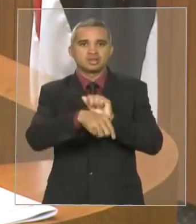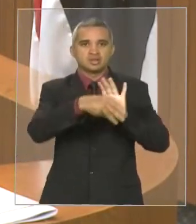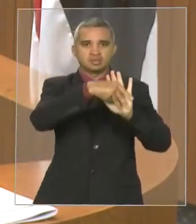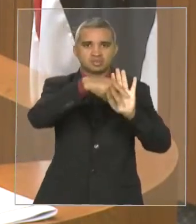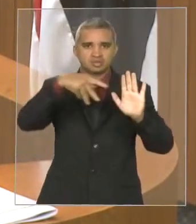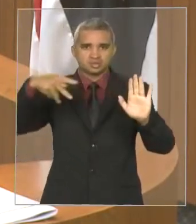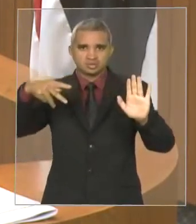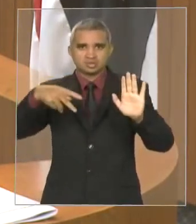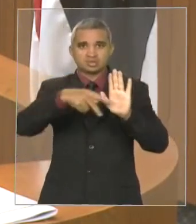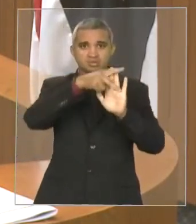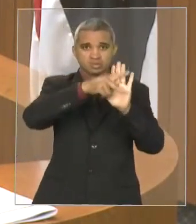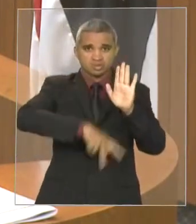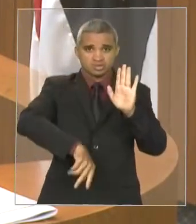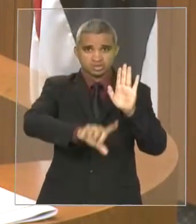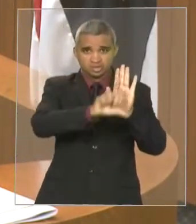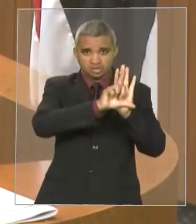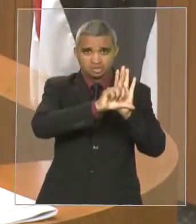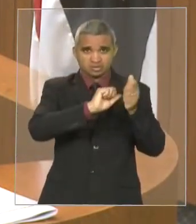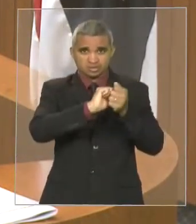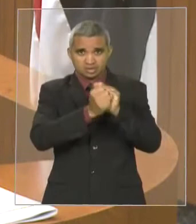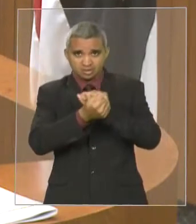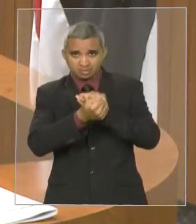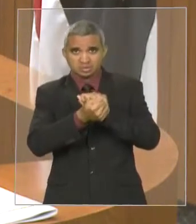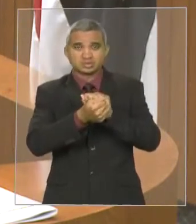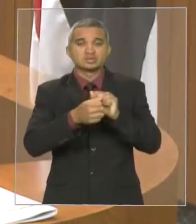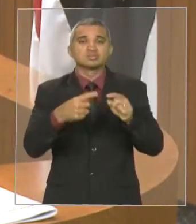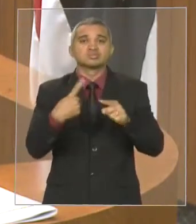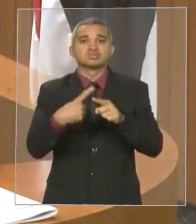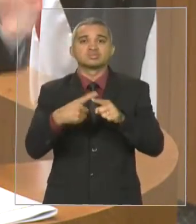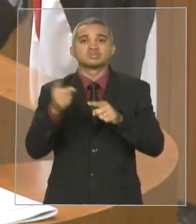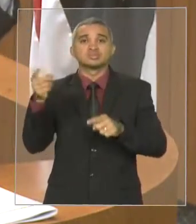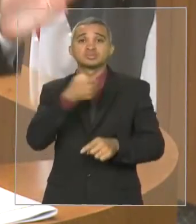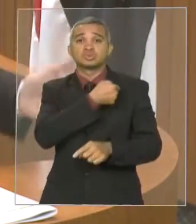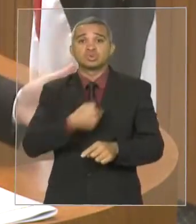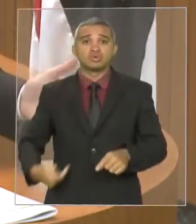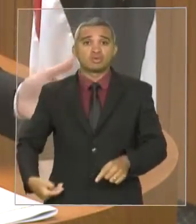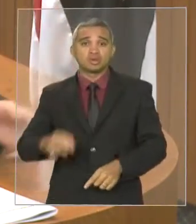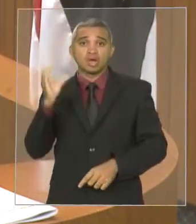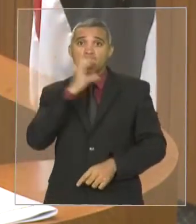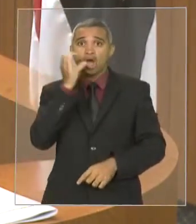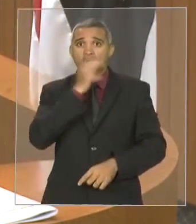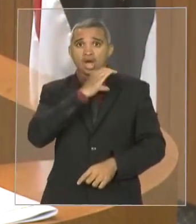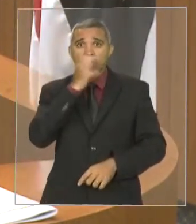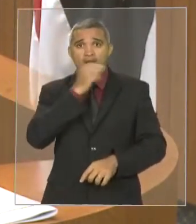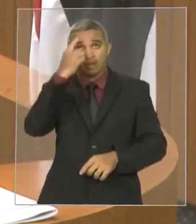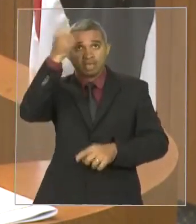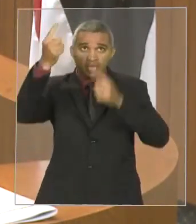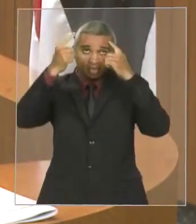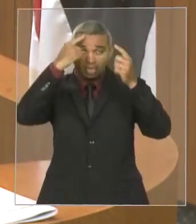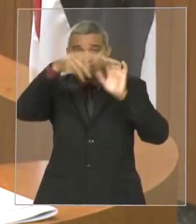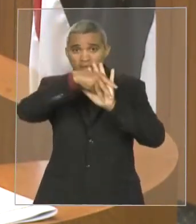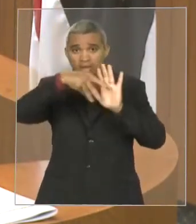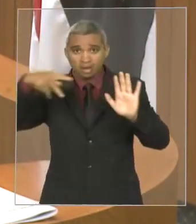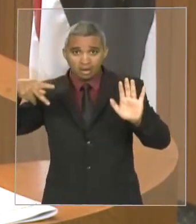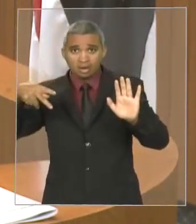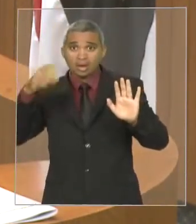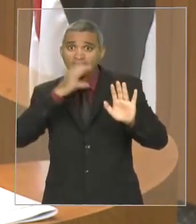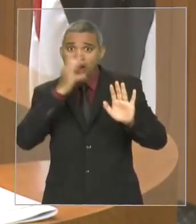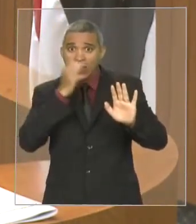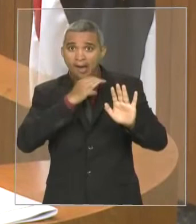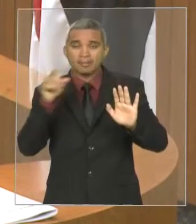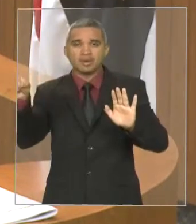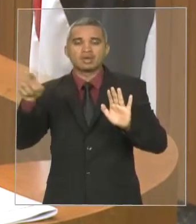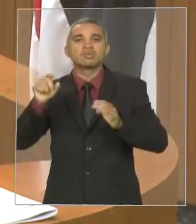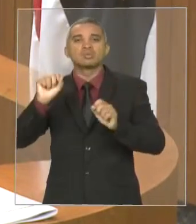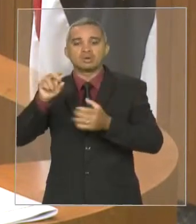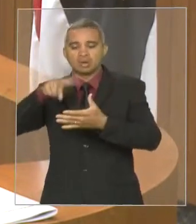lei de conversão, porque a pressa do governo em editar a medida provisória é tão grande que ele não se dá nem o trabalho de ler para